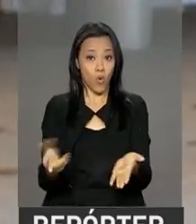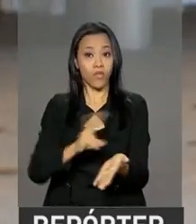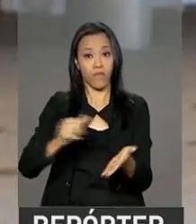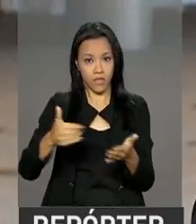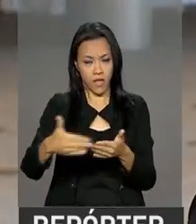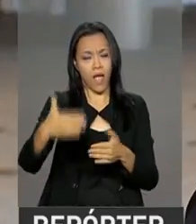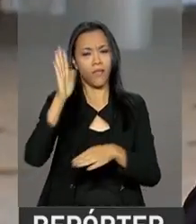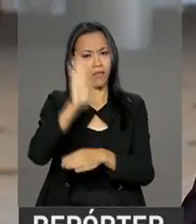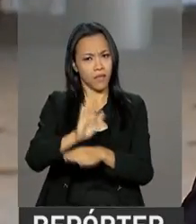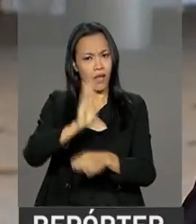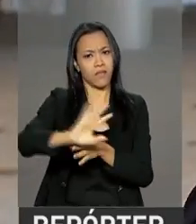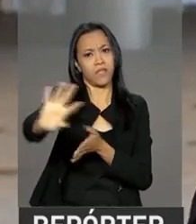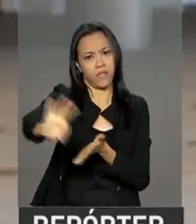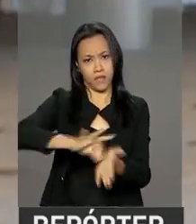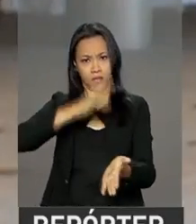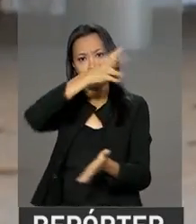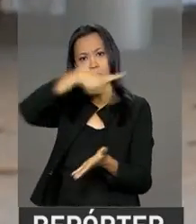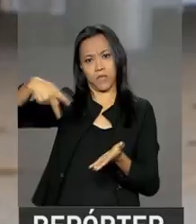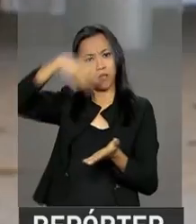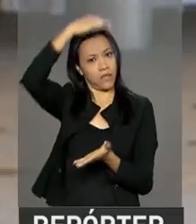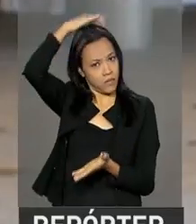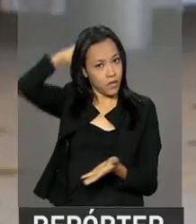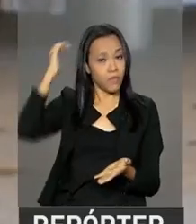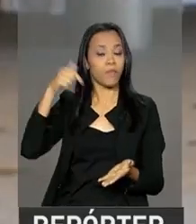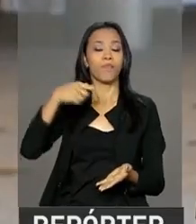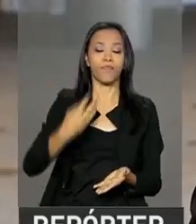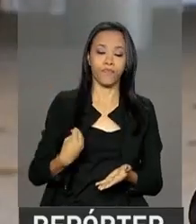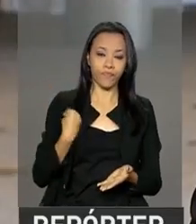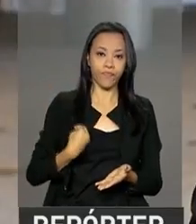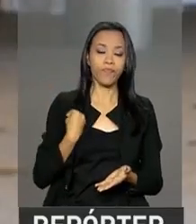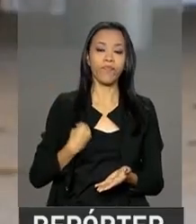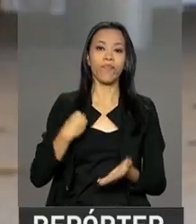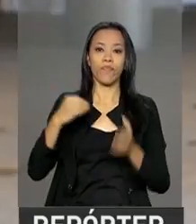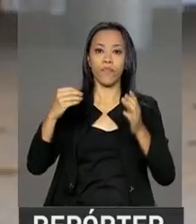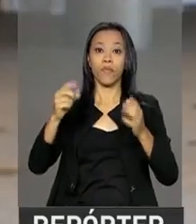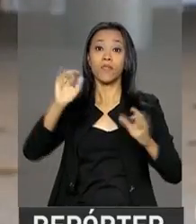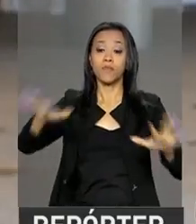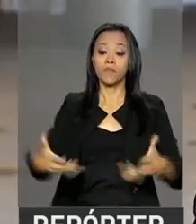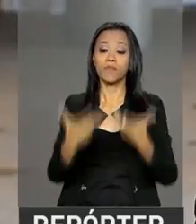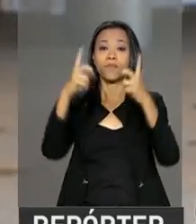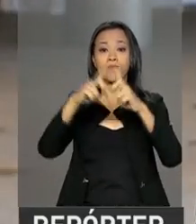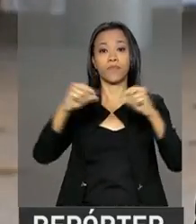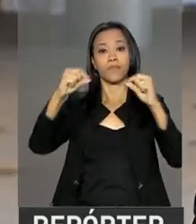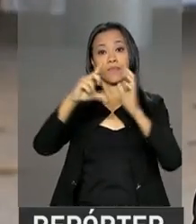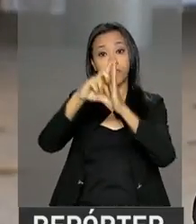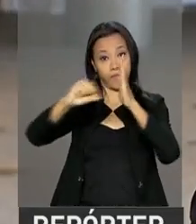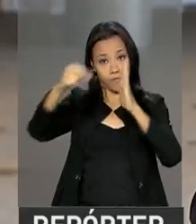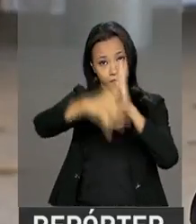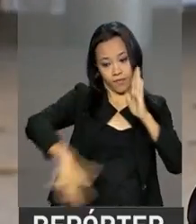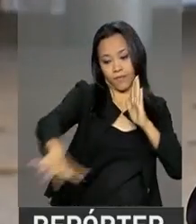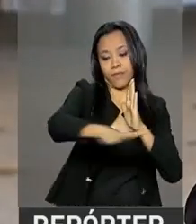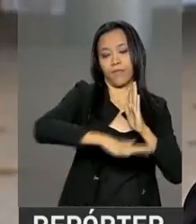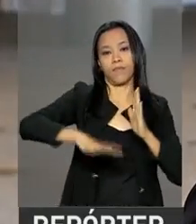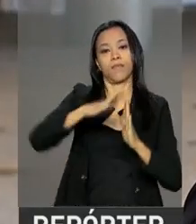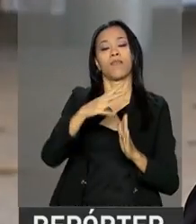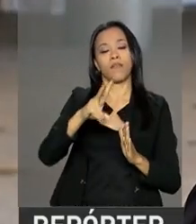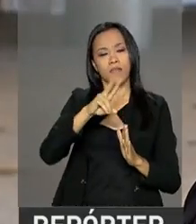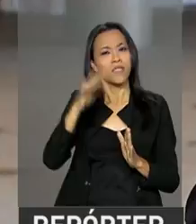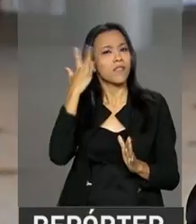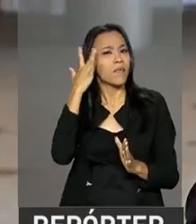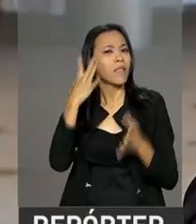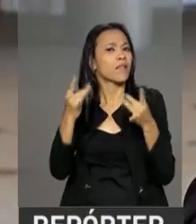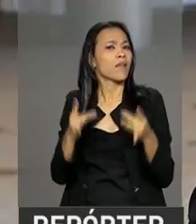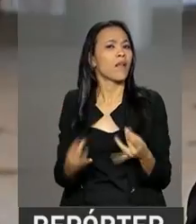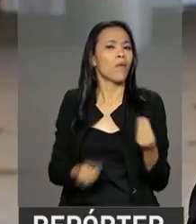começo da tarde pelo presidente Michel Temer e uma cerimônia aqui no palácio do planal quando então a gente vai conhecer mais detalhes sobre esse novo